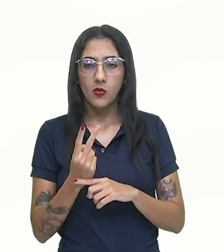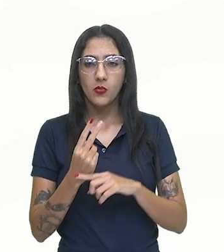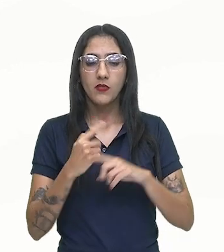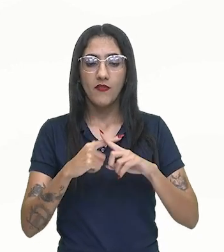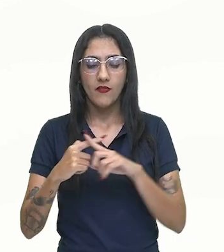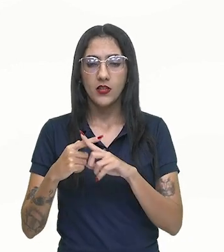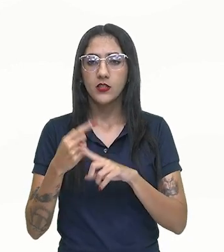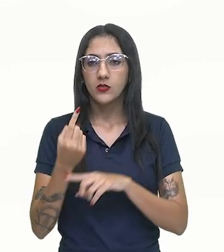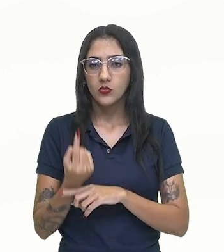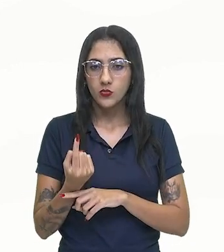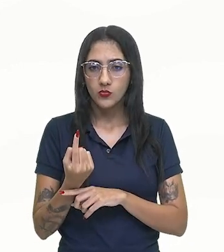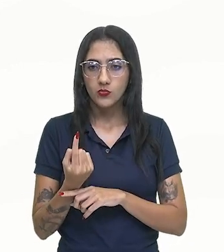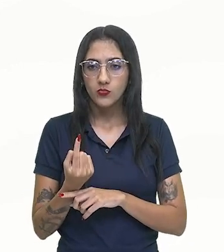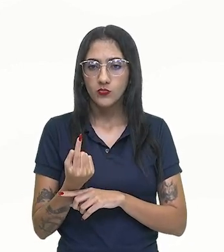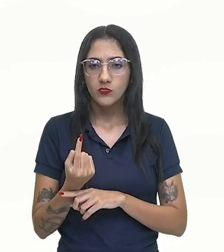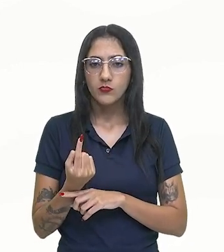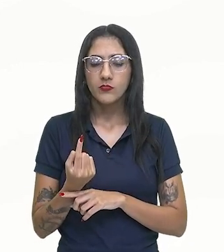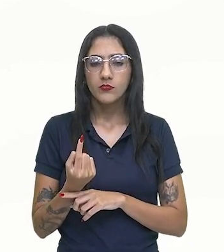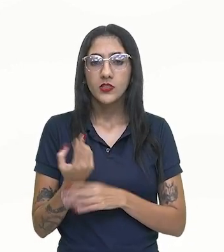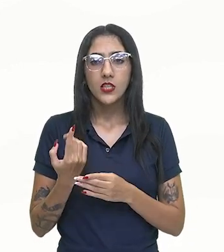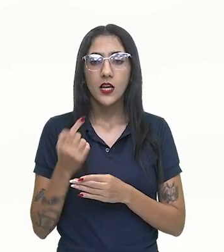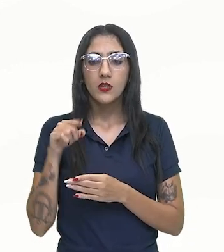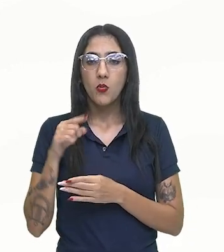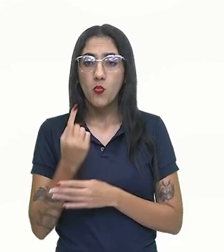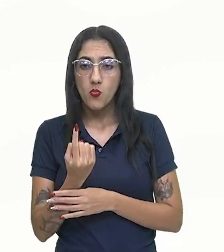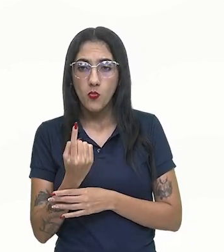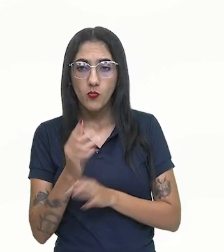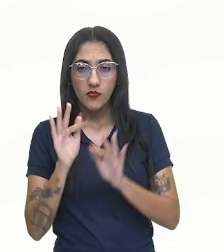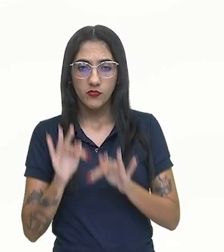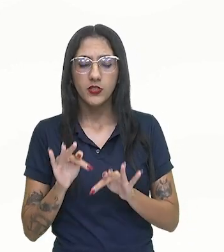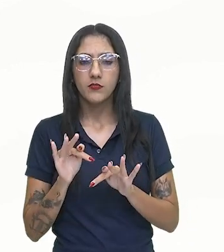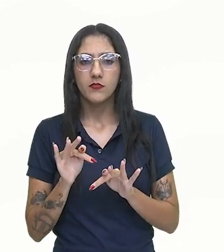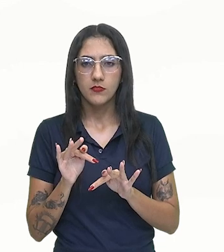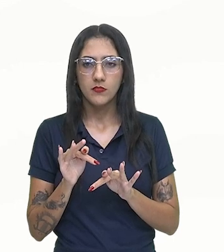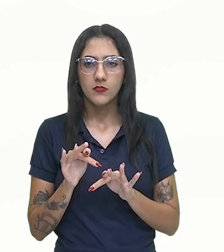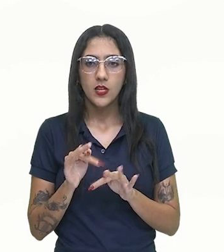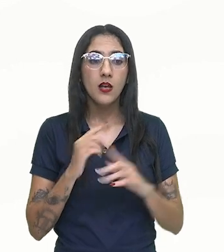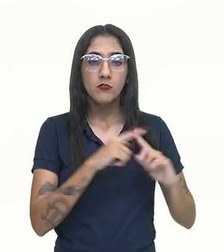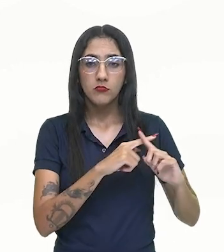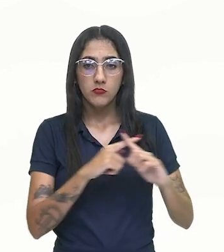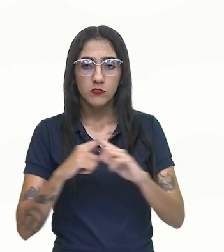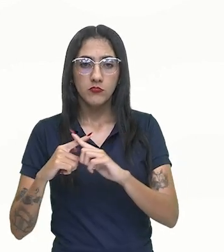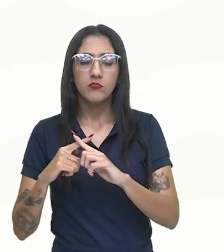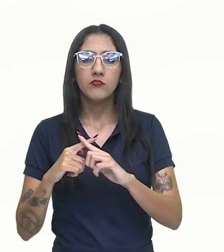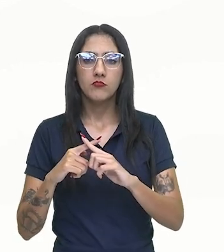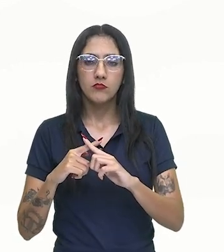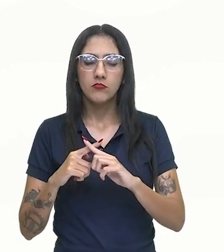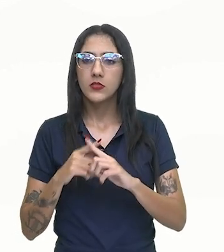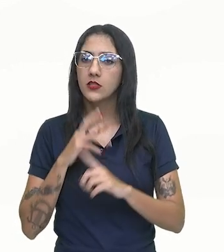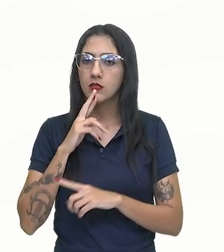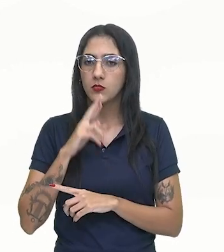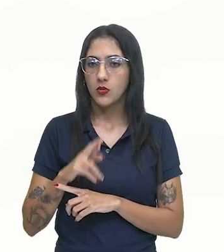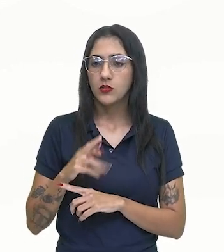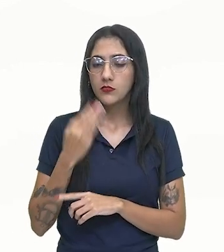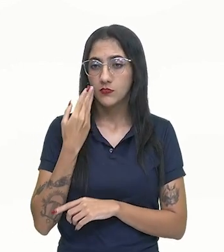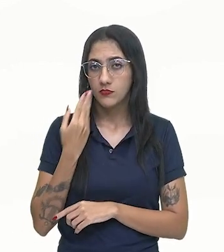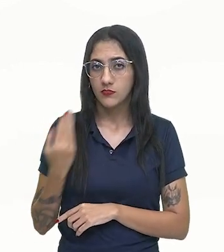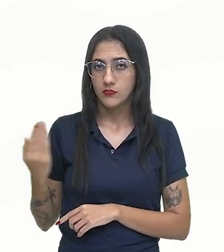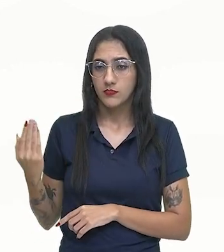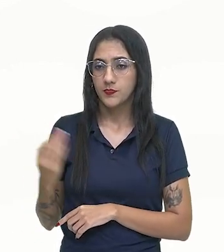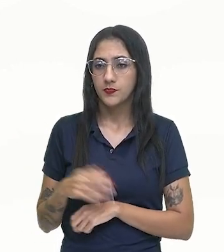o antecessor dele, que é 1. Quando chega no 1, a gente termina. Multiplica todos eles. 5 vezes 4 vezes 3 vezes 2 vezes 1,